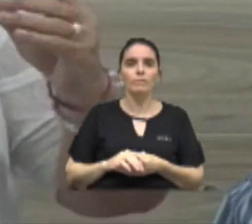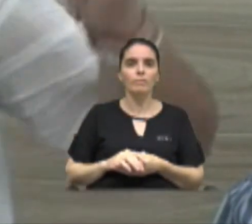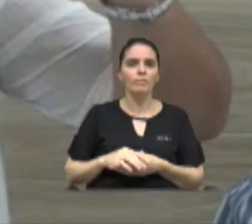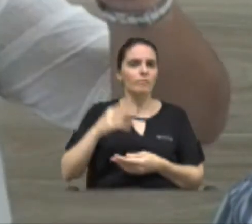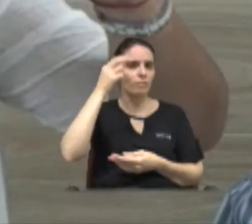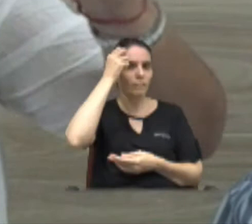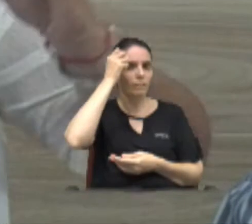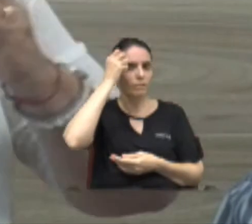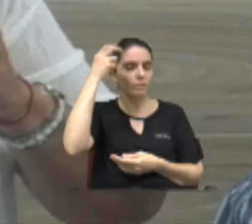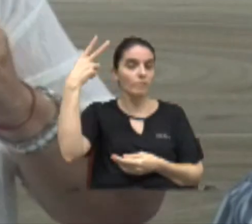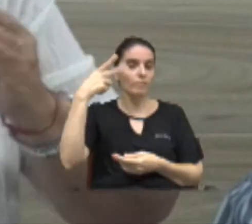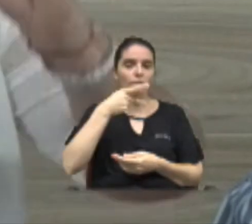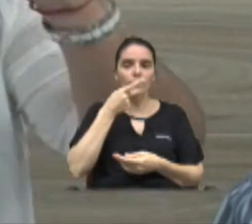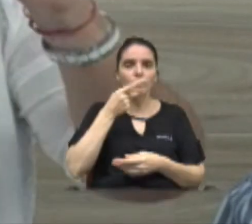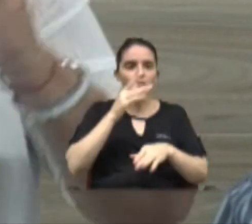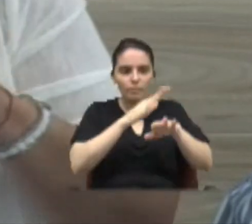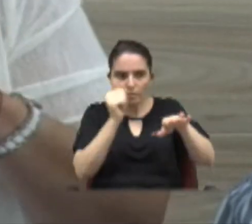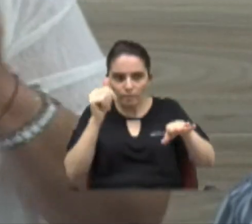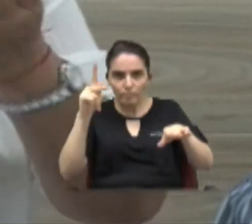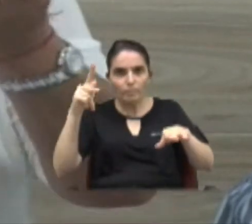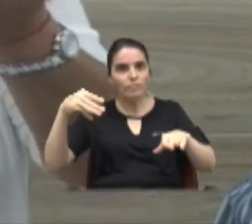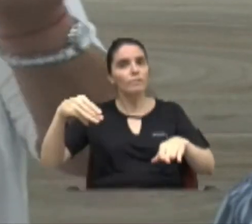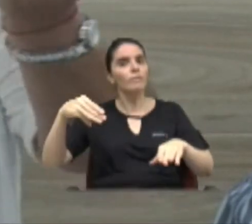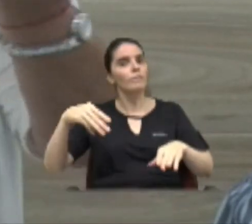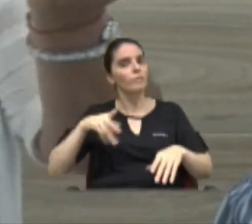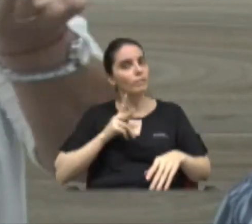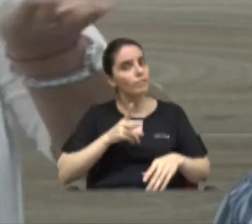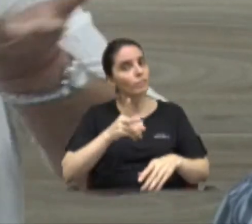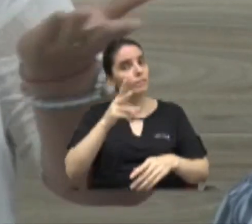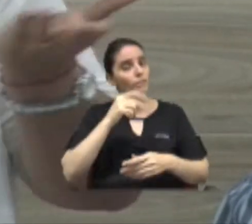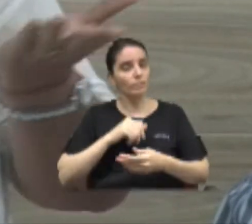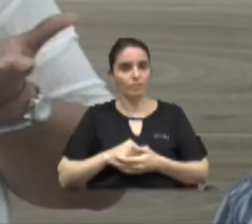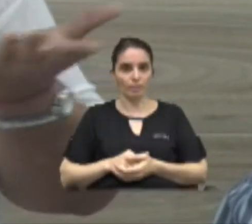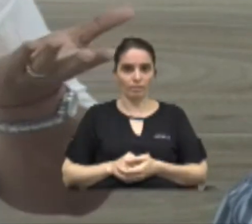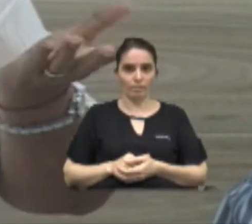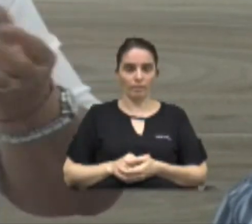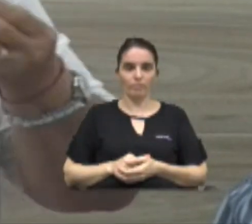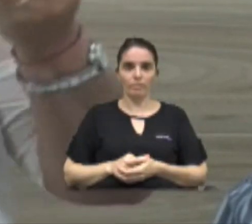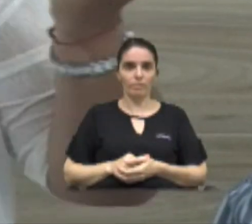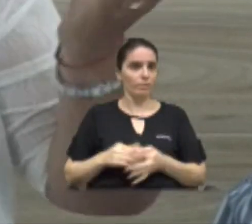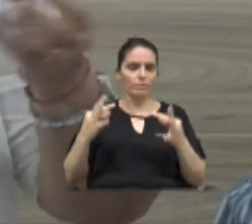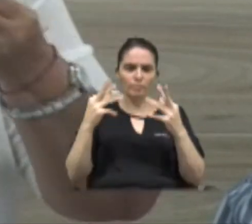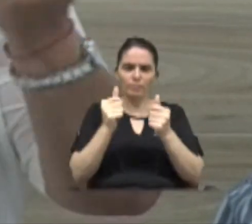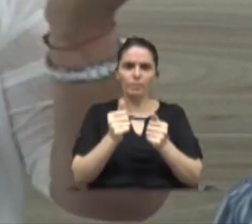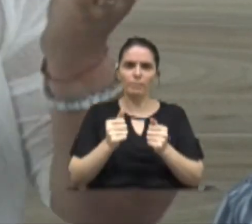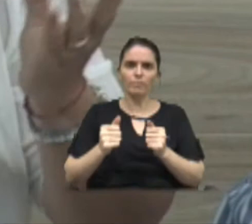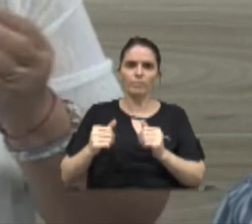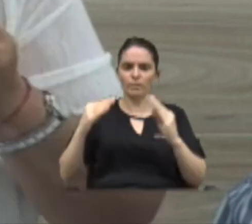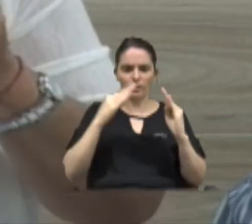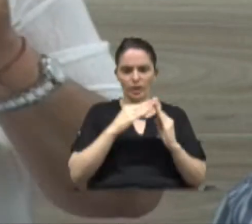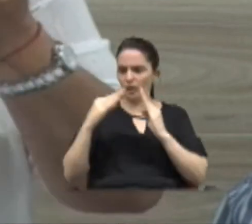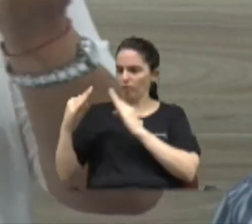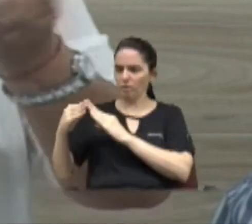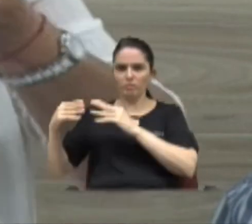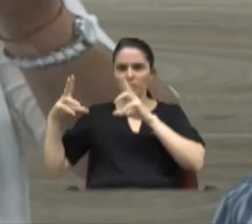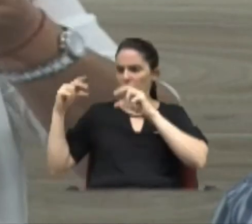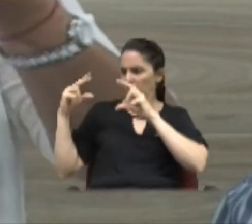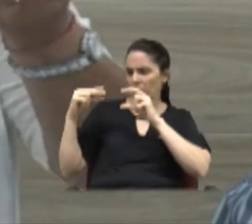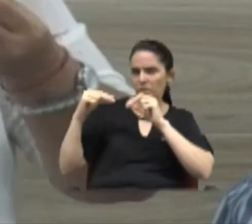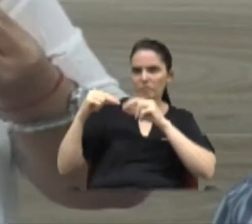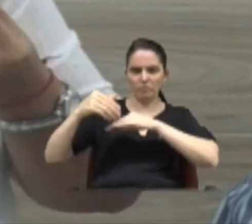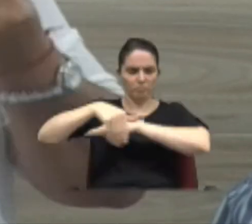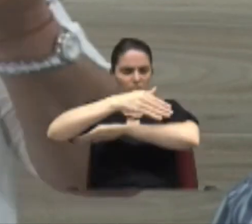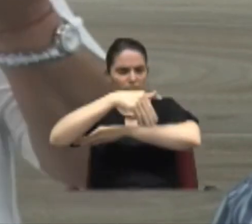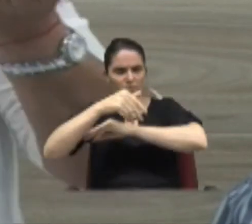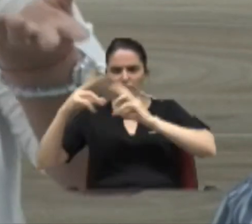Qualquer coisa, chama a polícia. Qualquer coisa, chama a polícia. Eu acredito que vocês, é tudo, é briga de vizinho, é briga da rua, coisas que